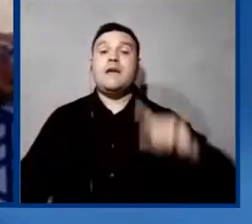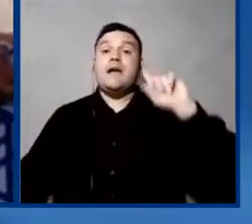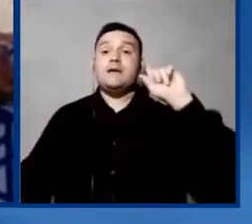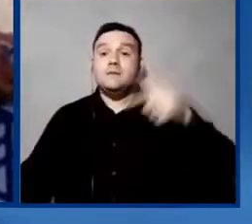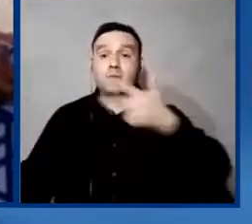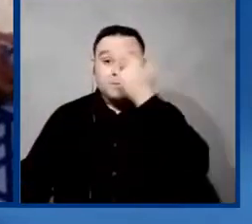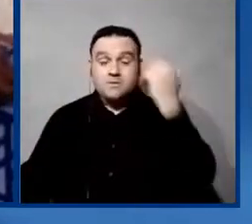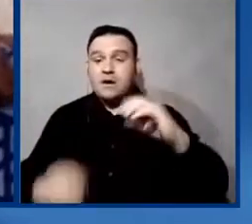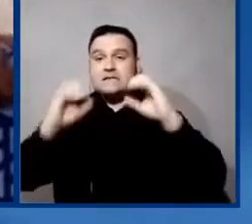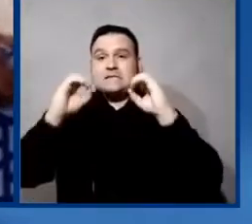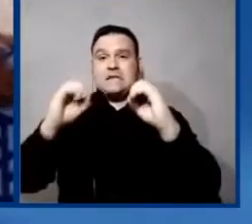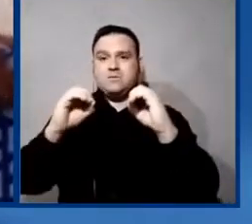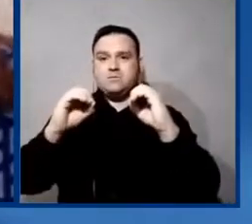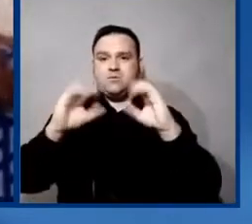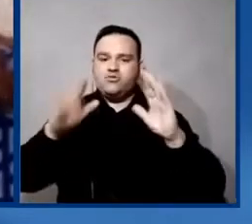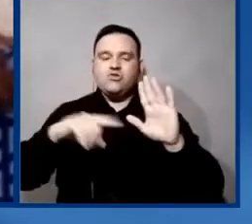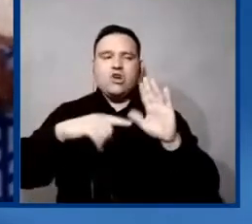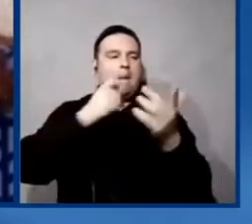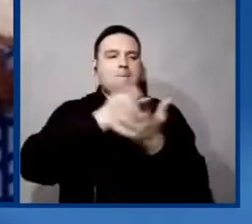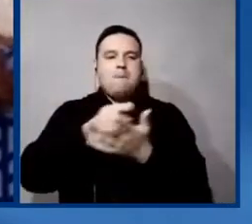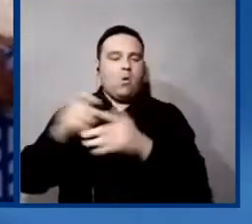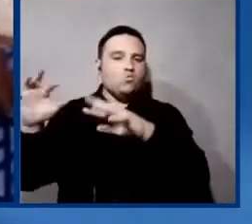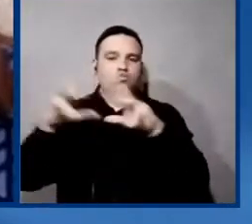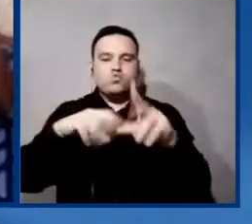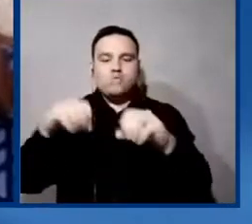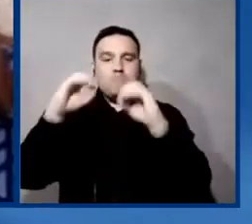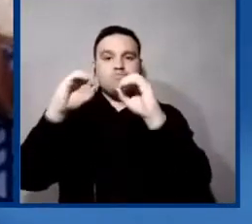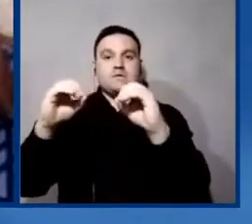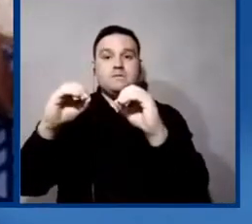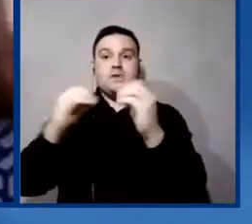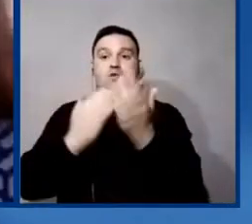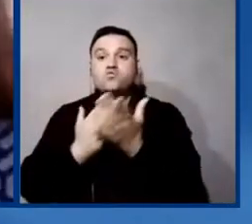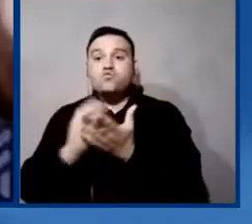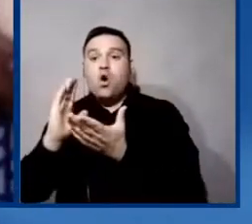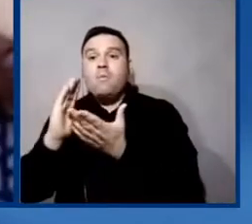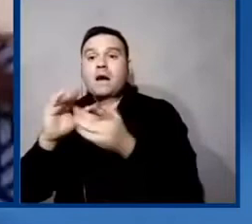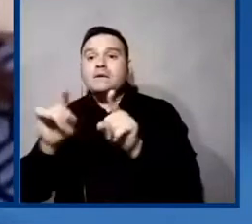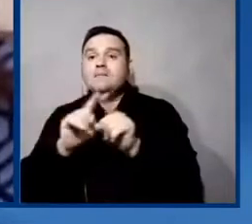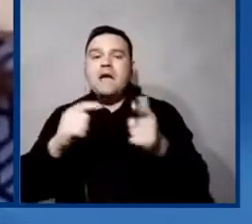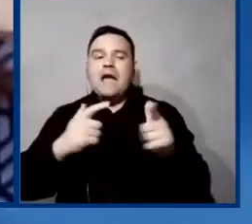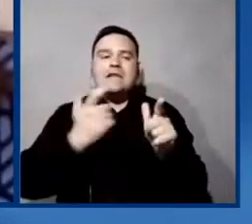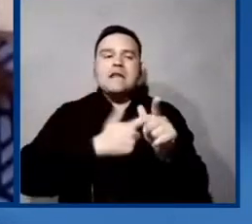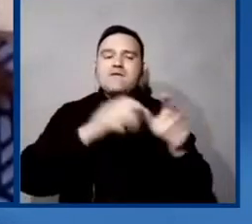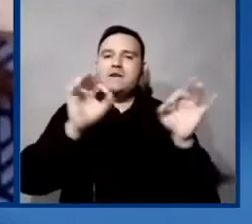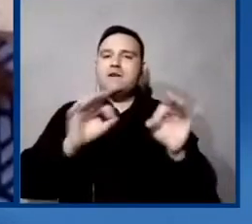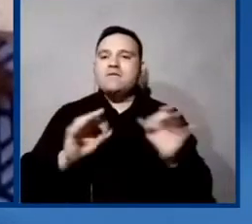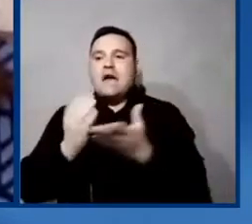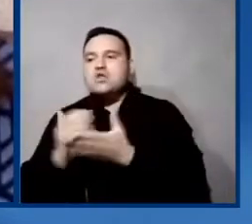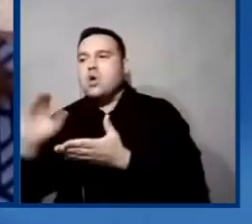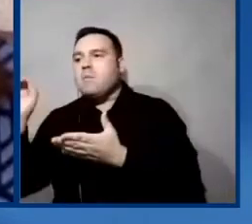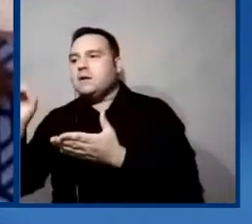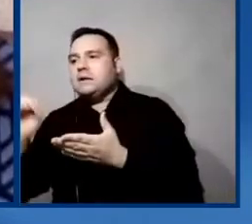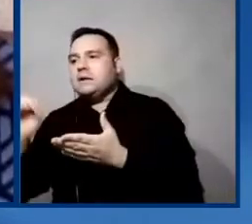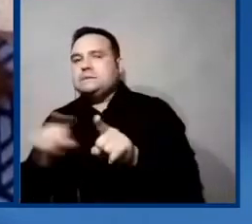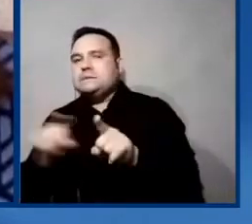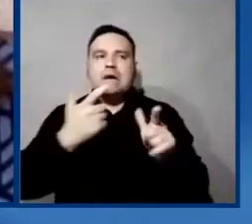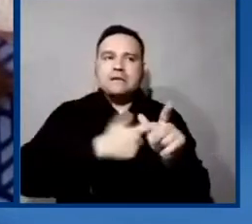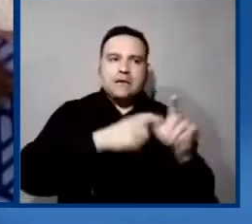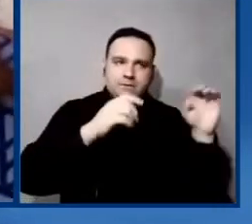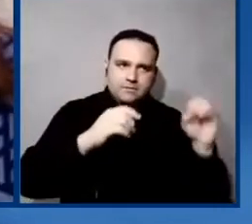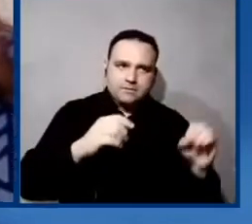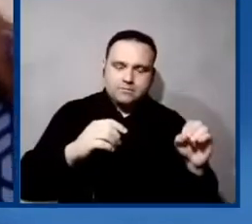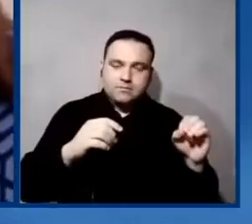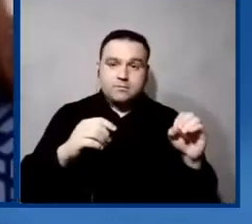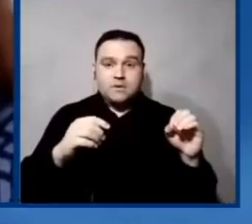Aí a pessoa está no 0 a 0 depois, né? Então, não sobra nem deve. E aí, esse não sobra nem deve, eu acredito